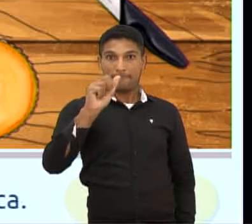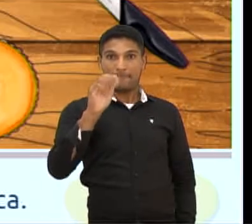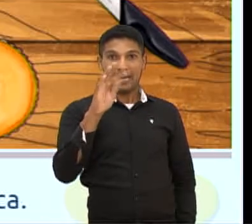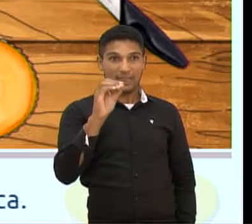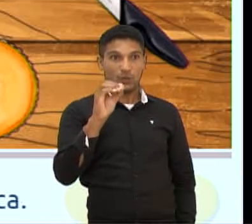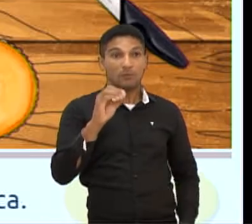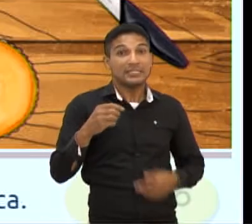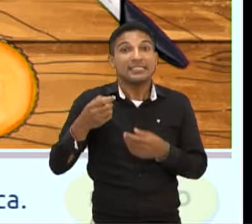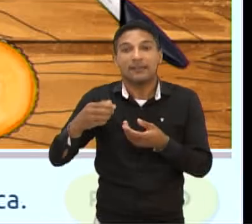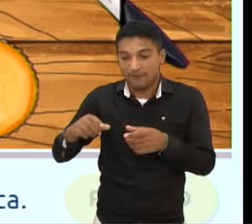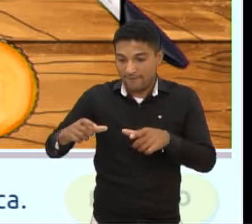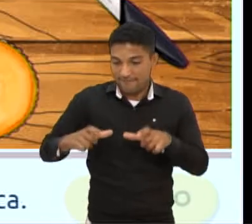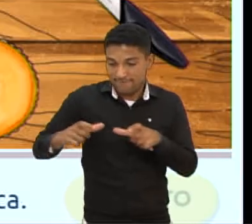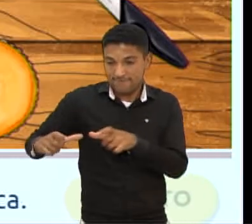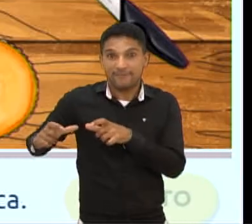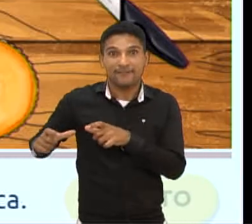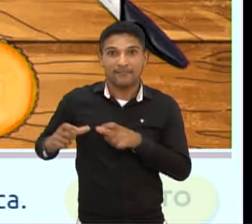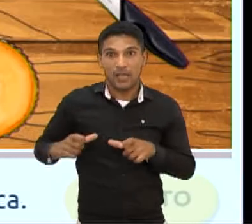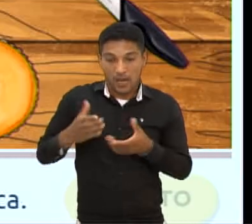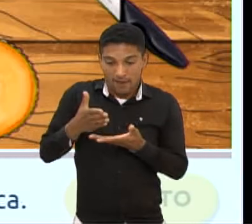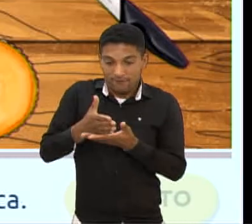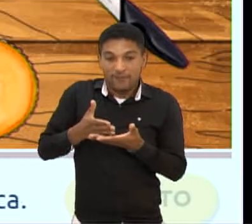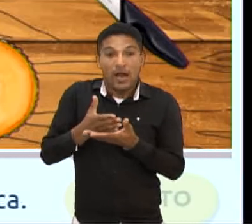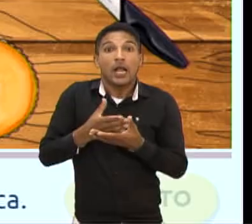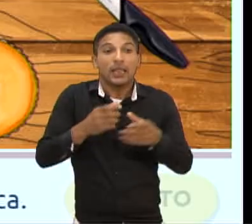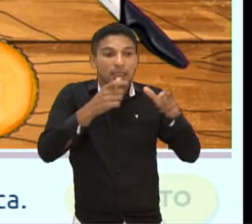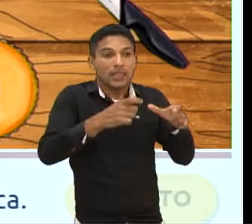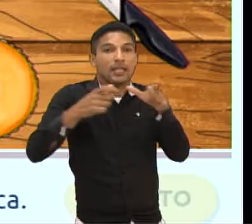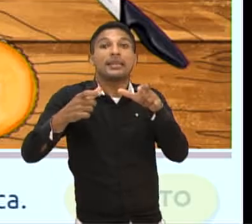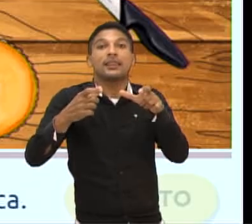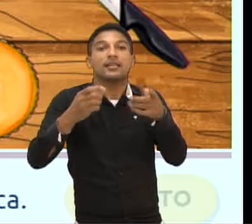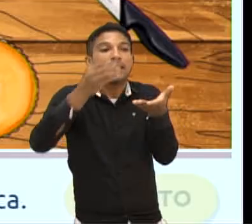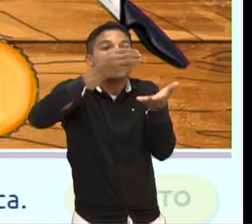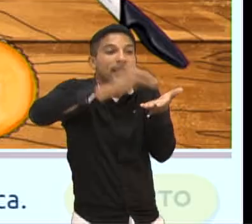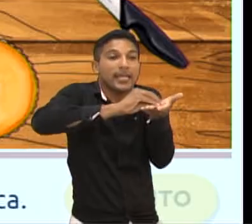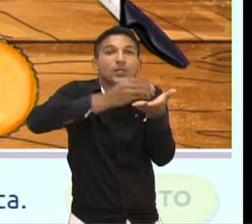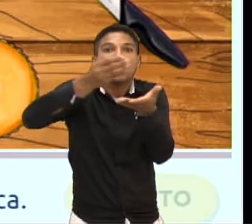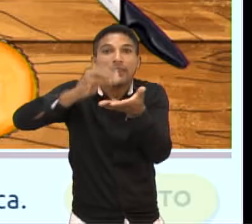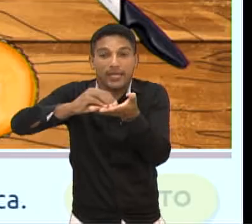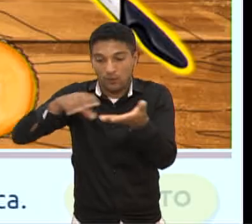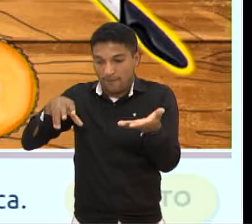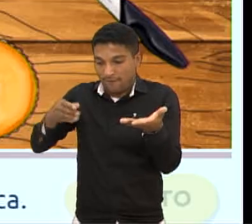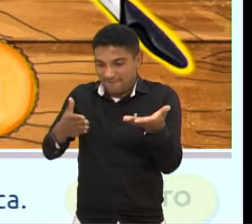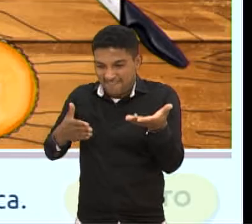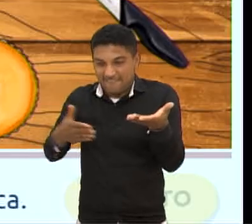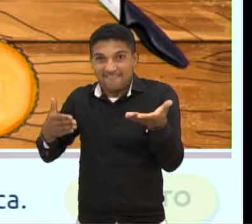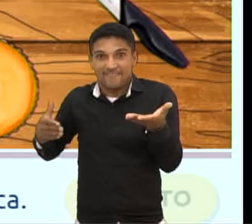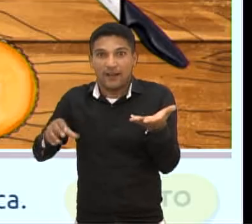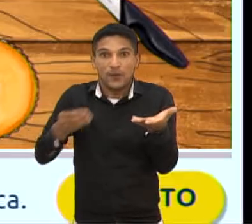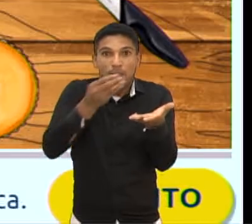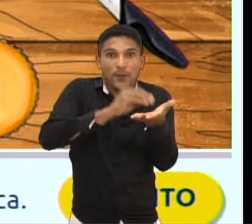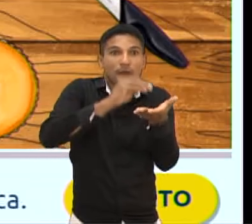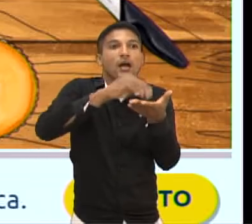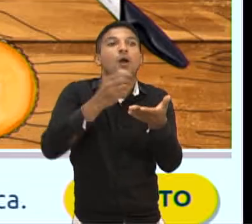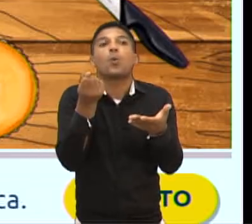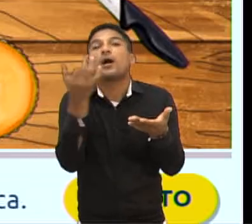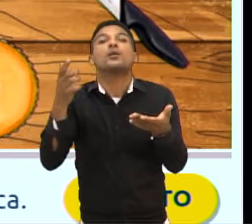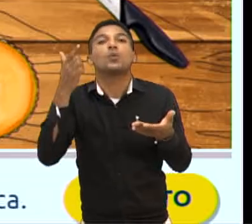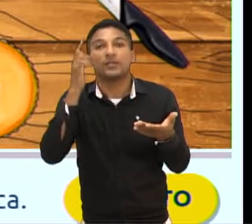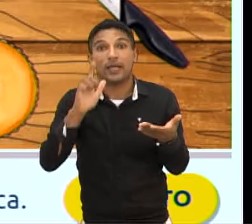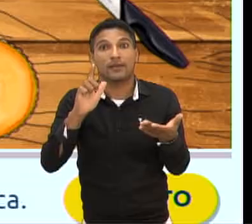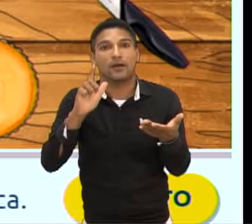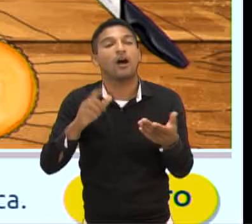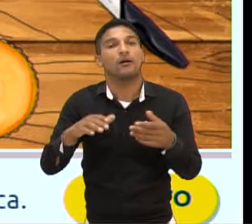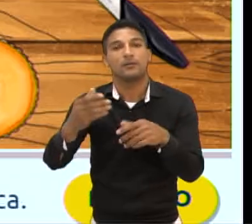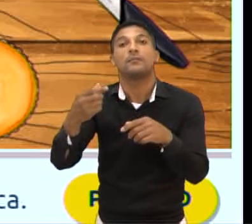primeira fase com vocês. Para começar, a maneira mais fácil que a professora aqui julga é colocando o que eu consigo colocar da parte